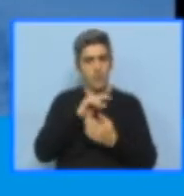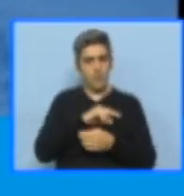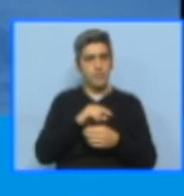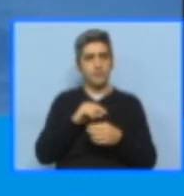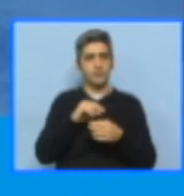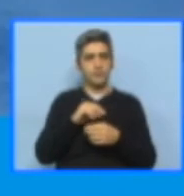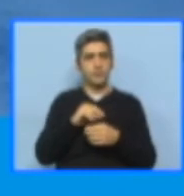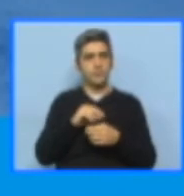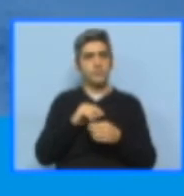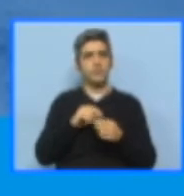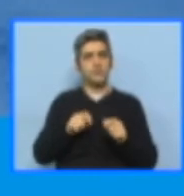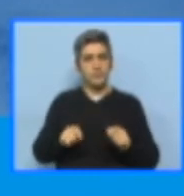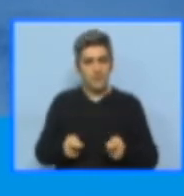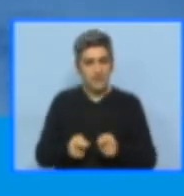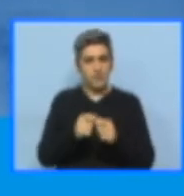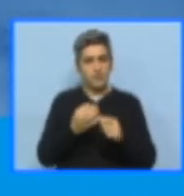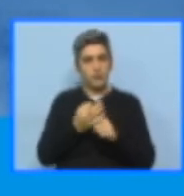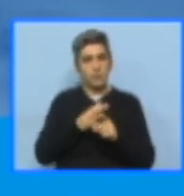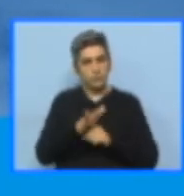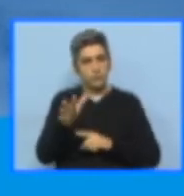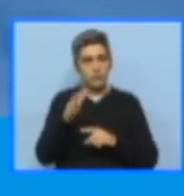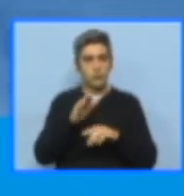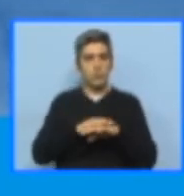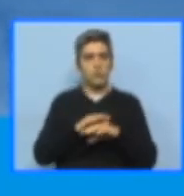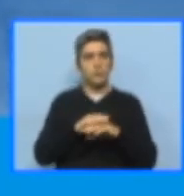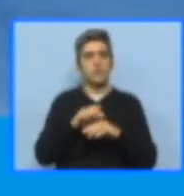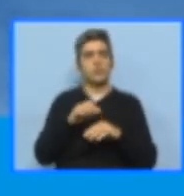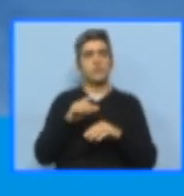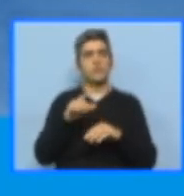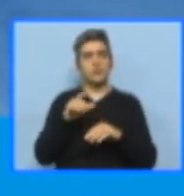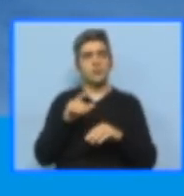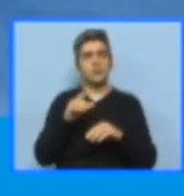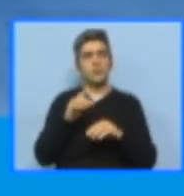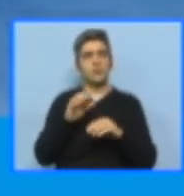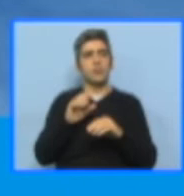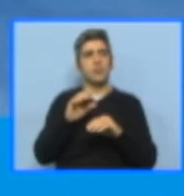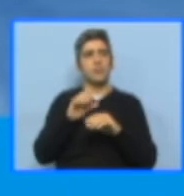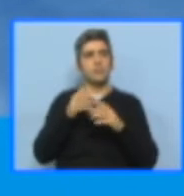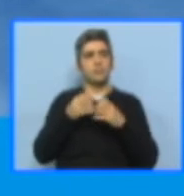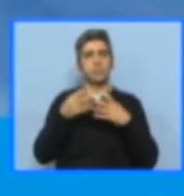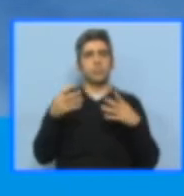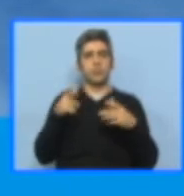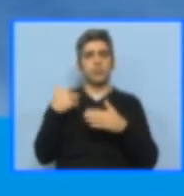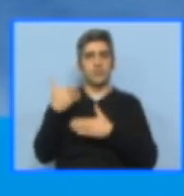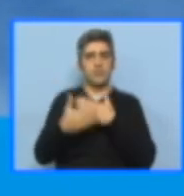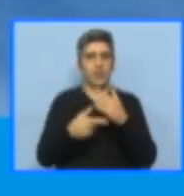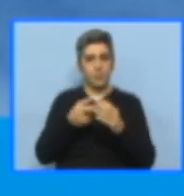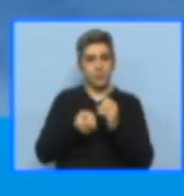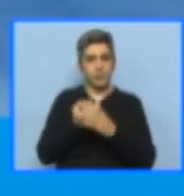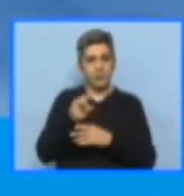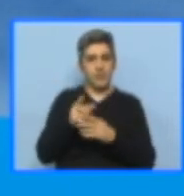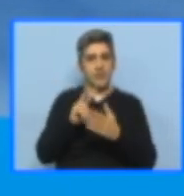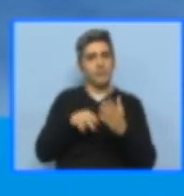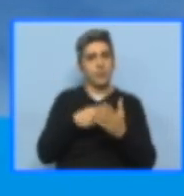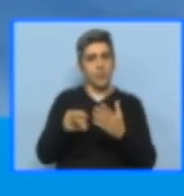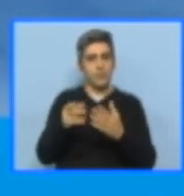é forçado, que é induzido pela dimensão que rapidamente atinge esse processo dito de